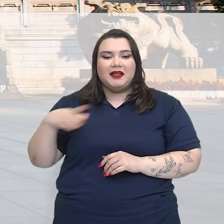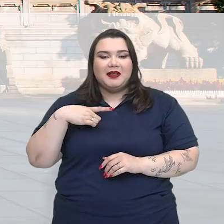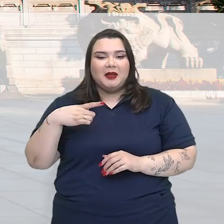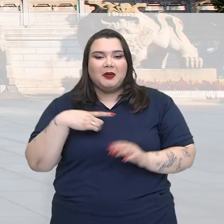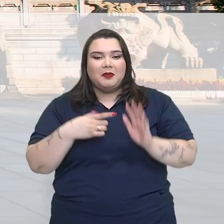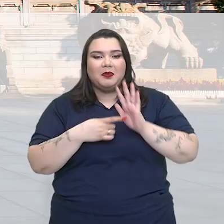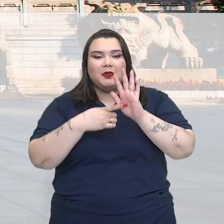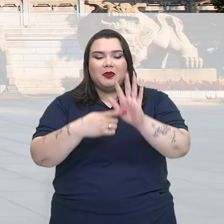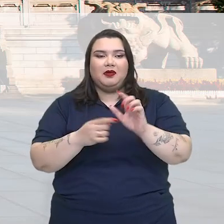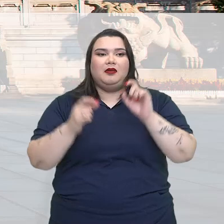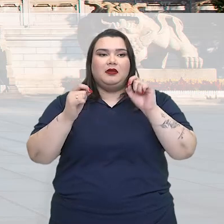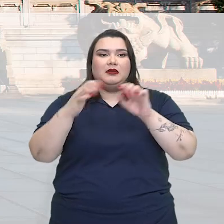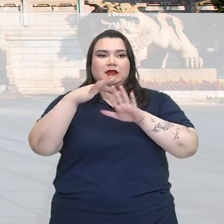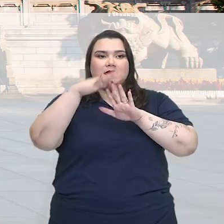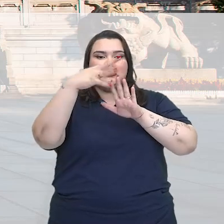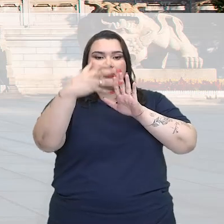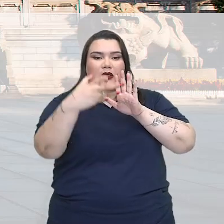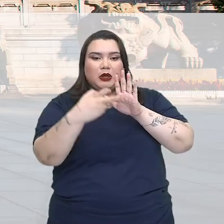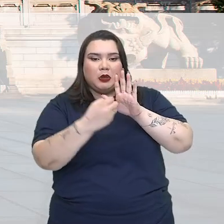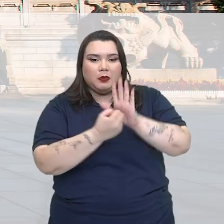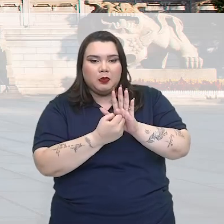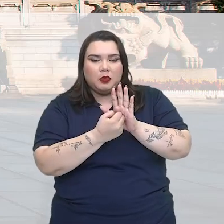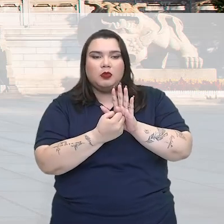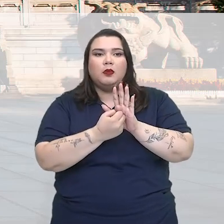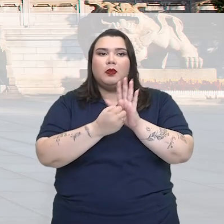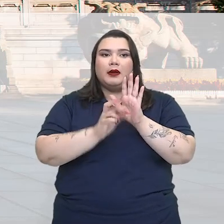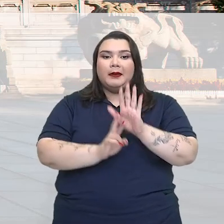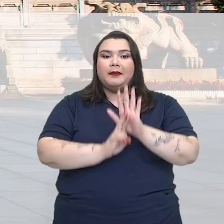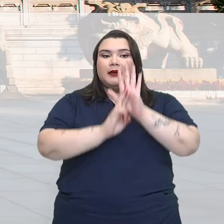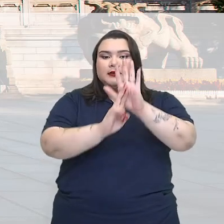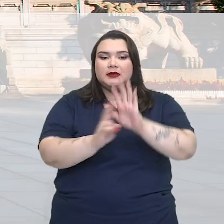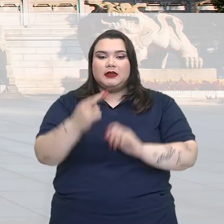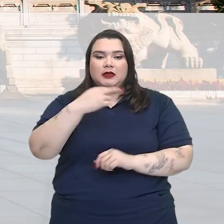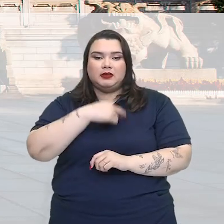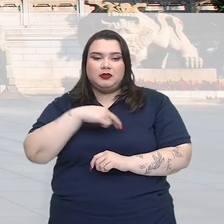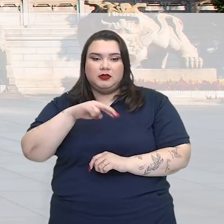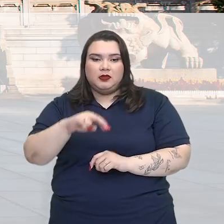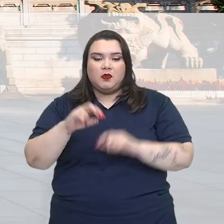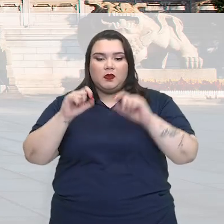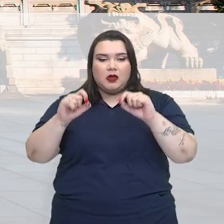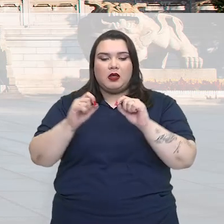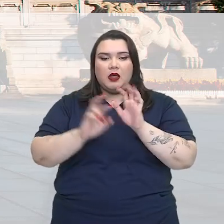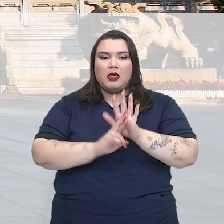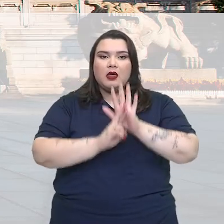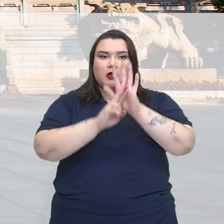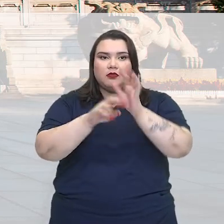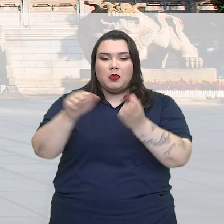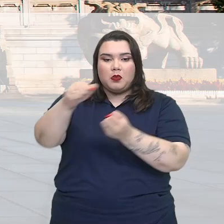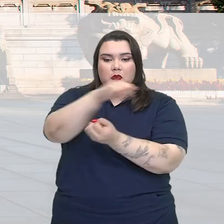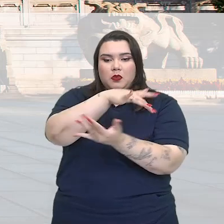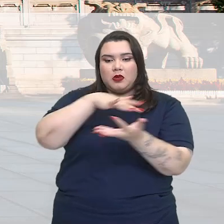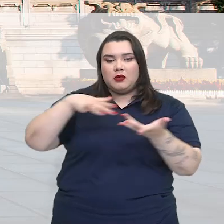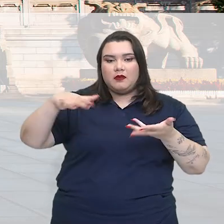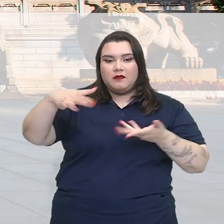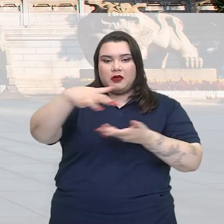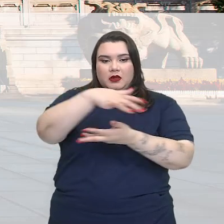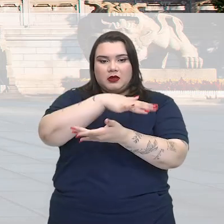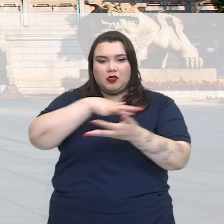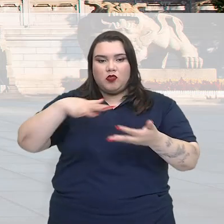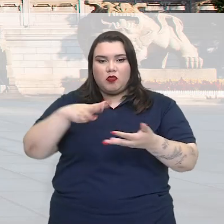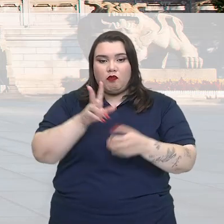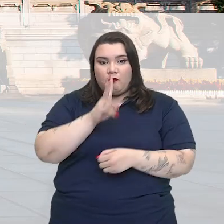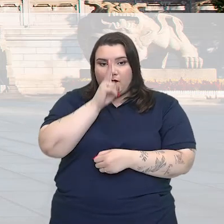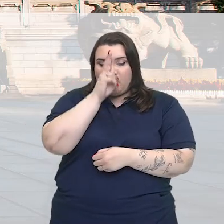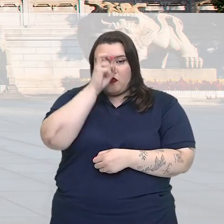né, ele é o símbolo cósmico do taoísmo. E ele representa o universo, mediado pela união de